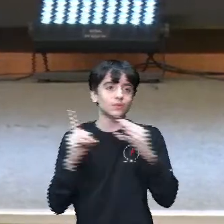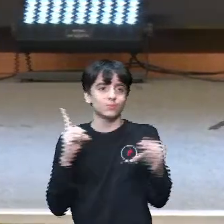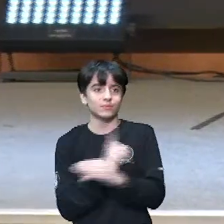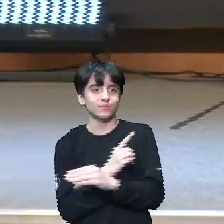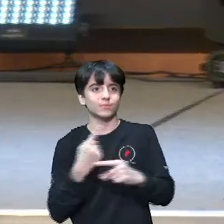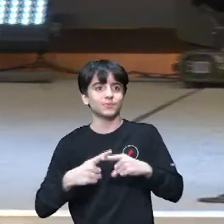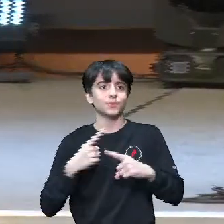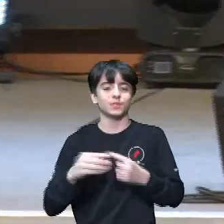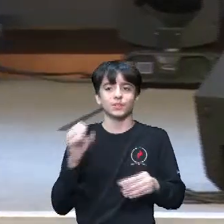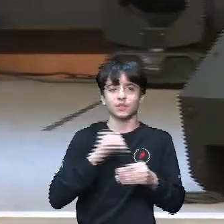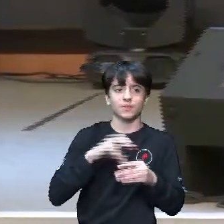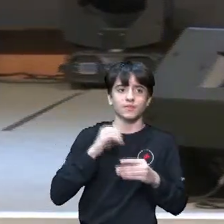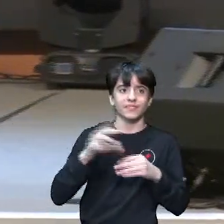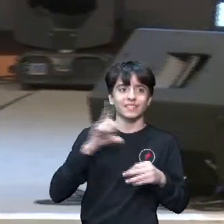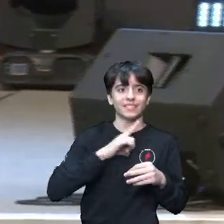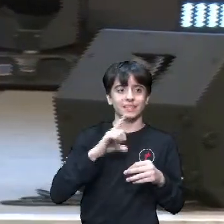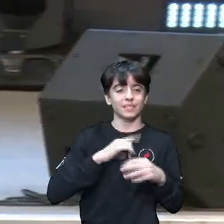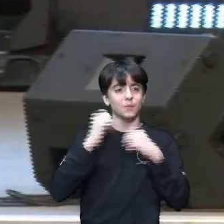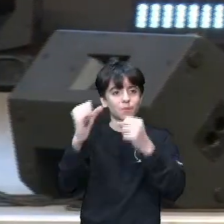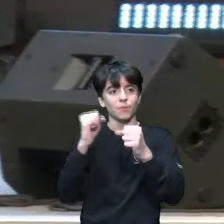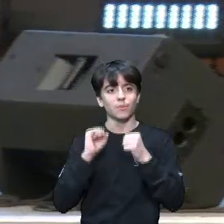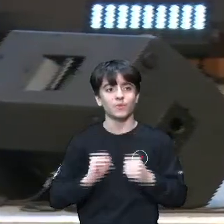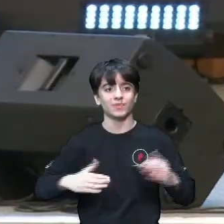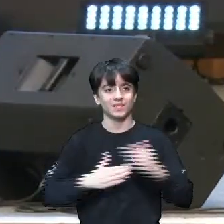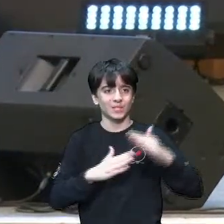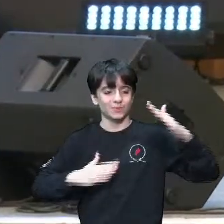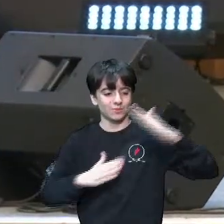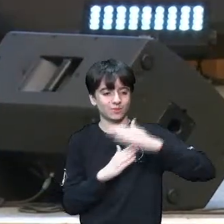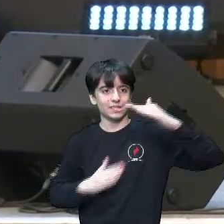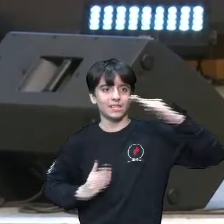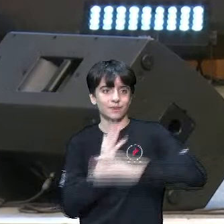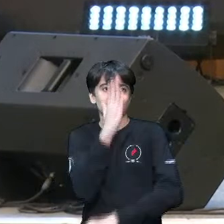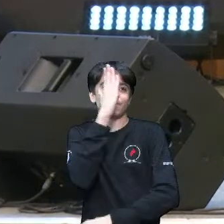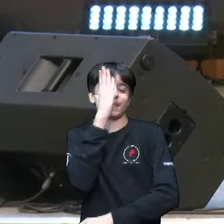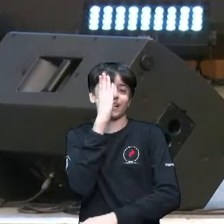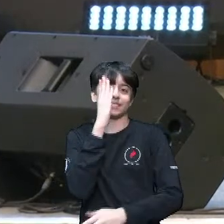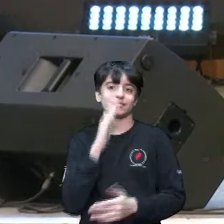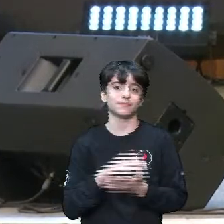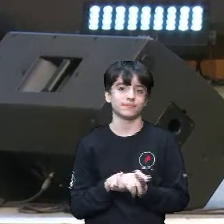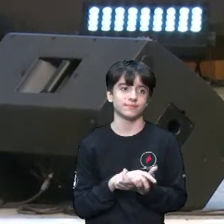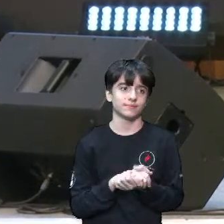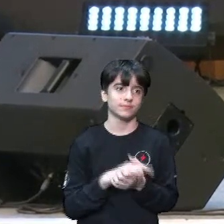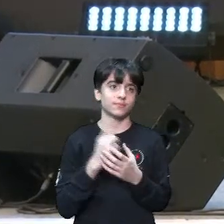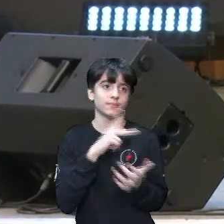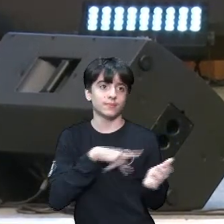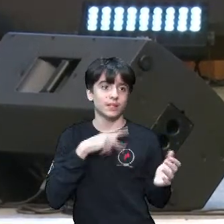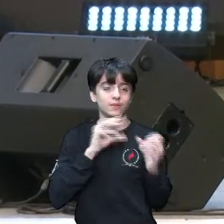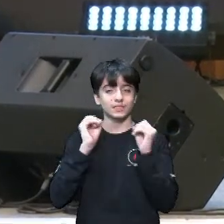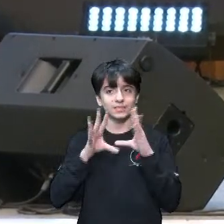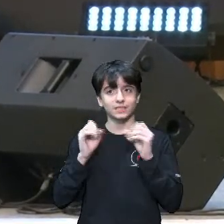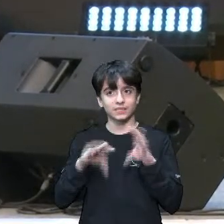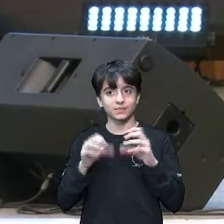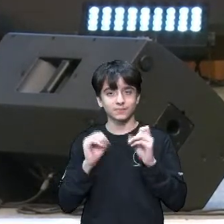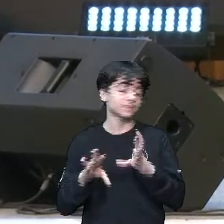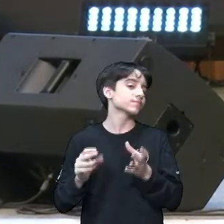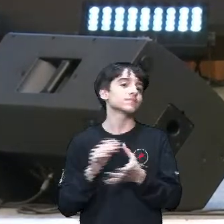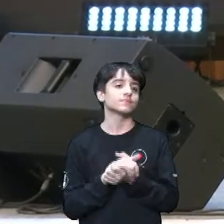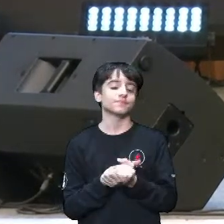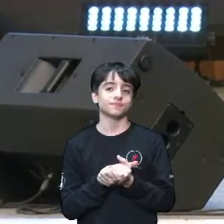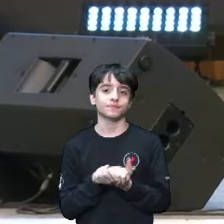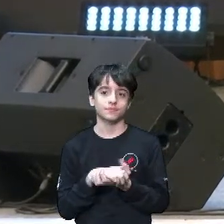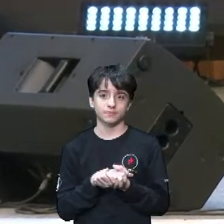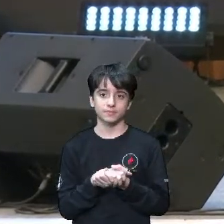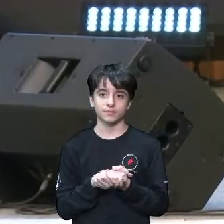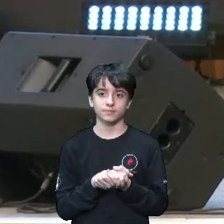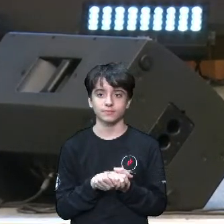tem um poder que ultrapassa aquilo que a gente acha que ela tem. E Paulo está ensinando isso aqui, e ele está dizendo que